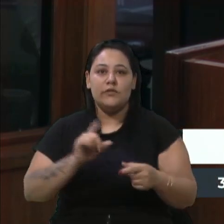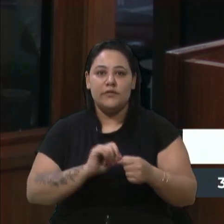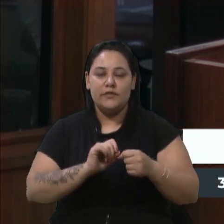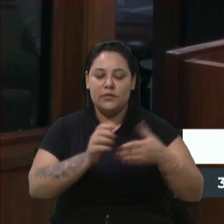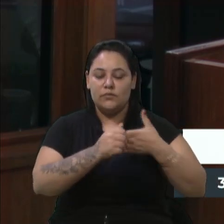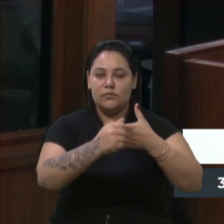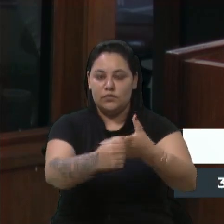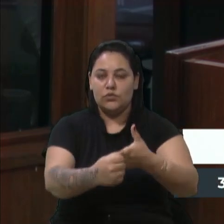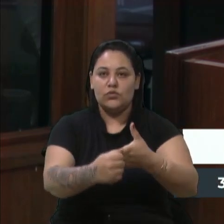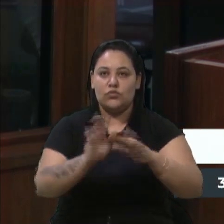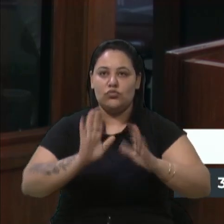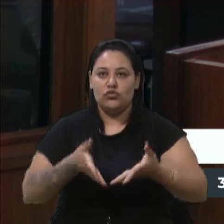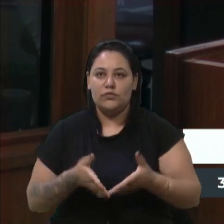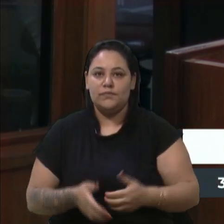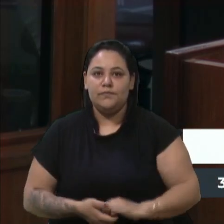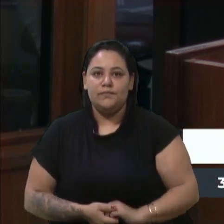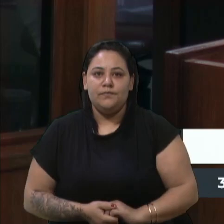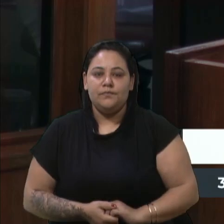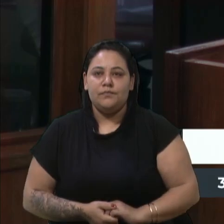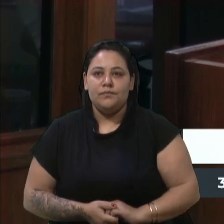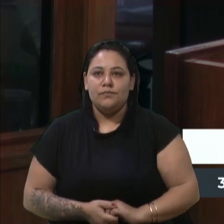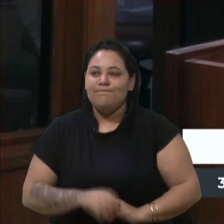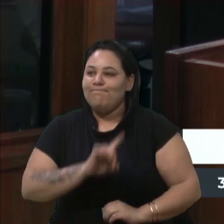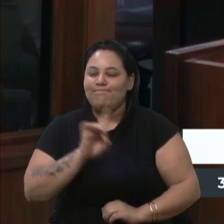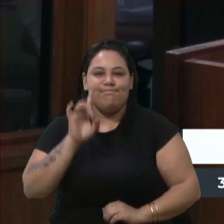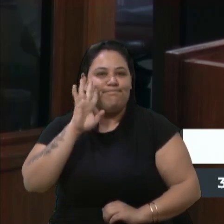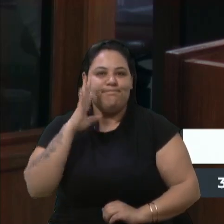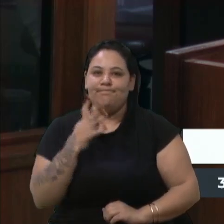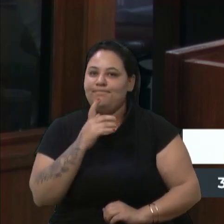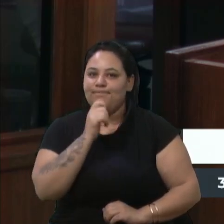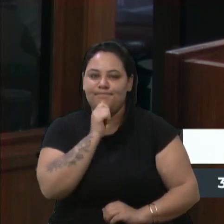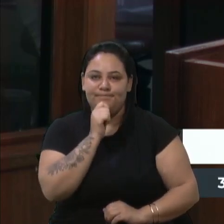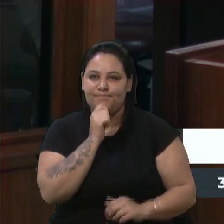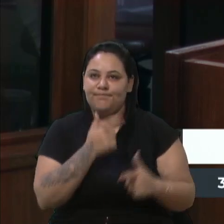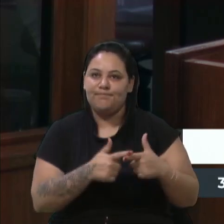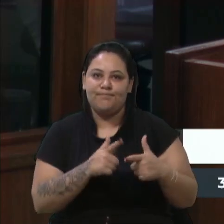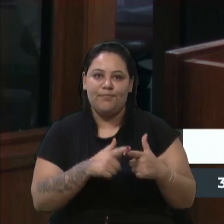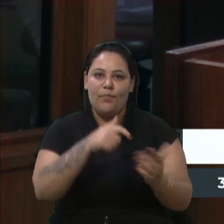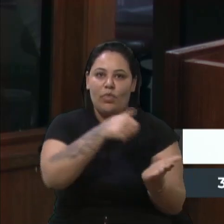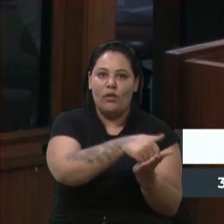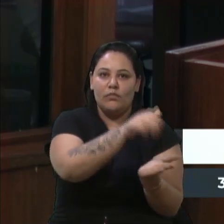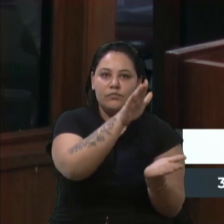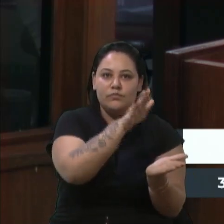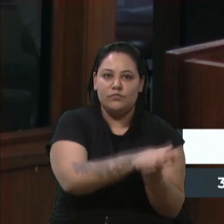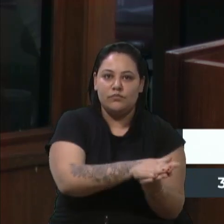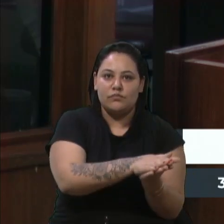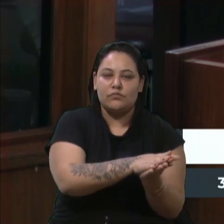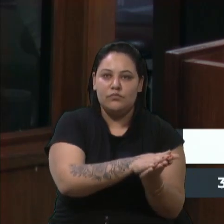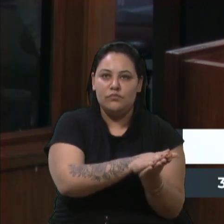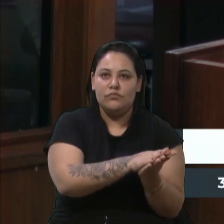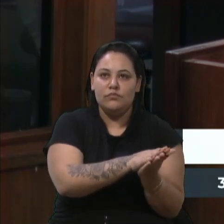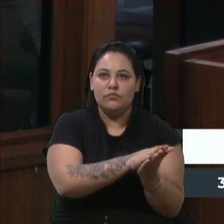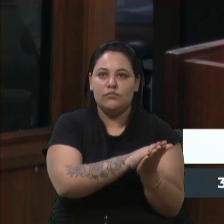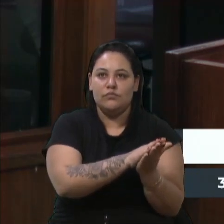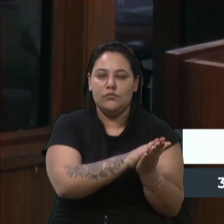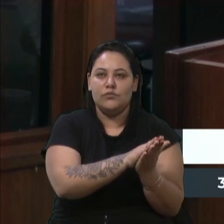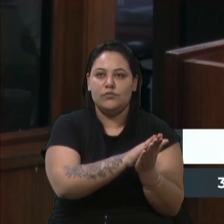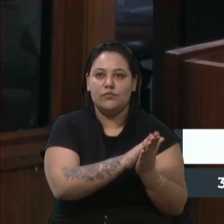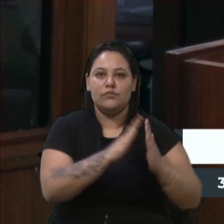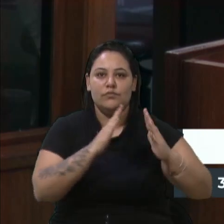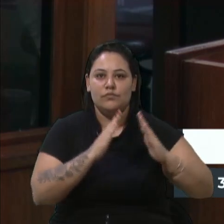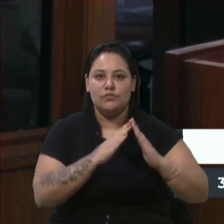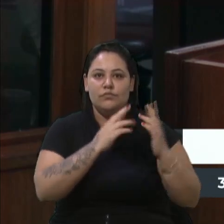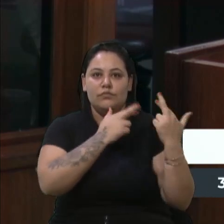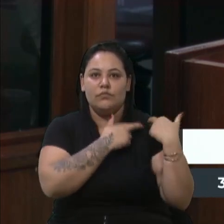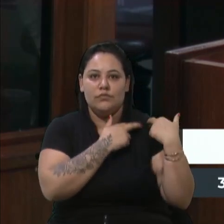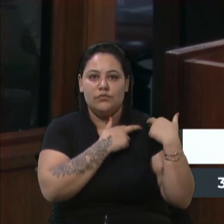fiscalização, não foi resolvido, multou o proprietário desse prédio, que é o que tem que ser feito, Alberto. E